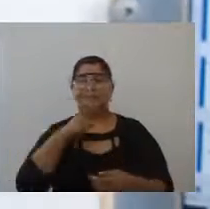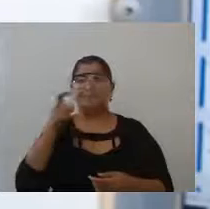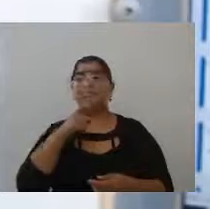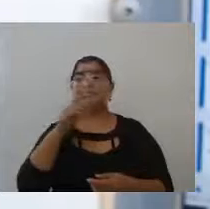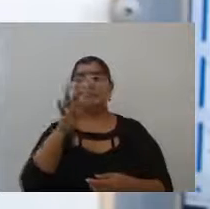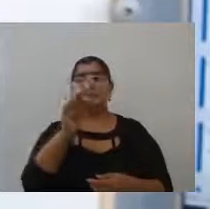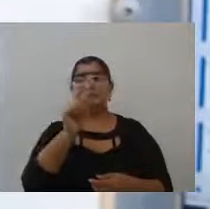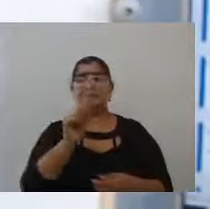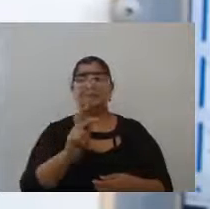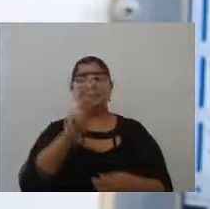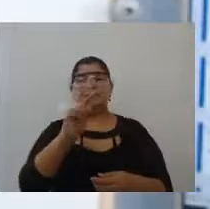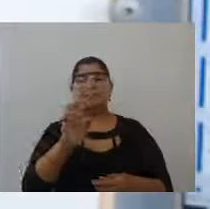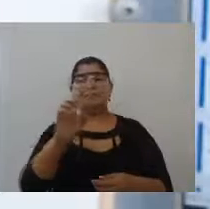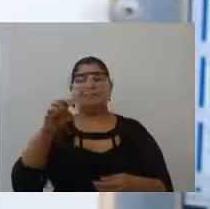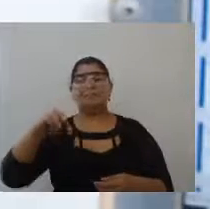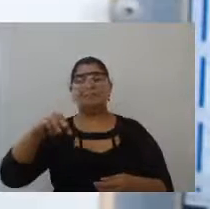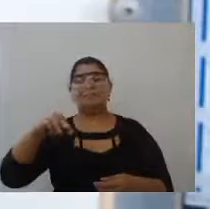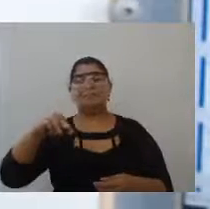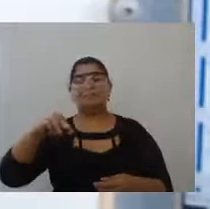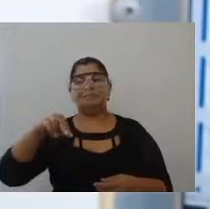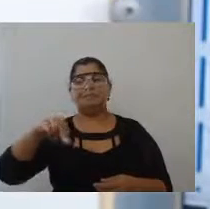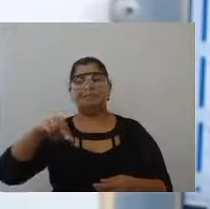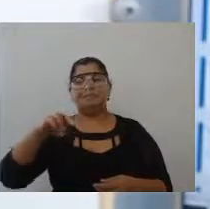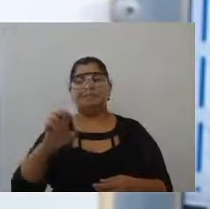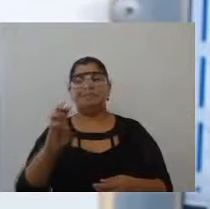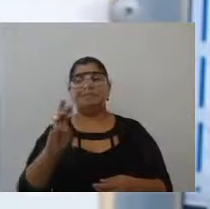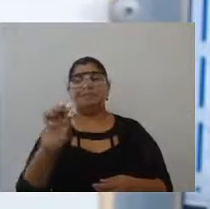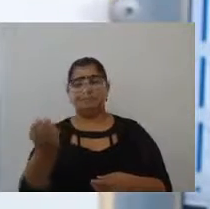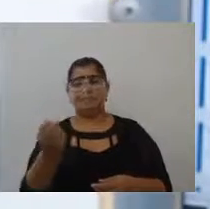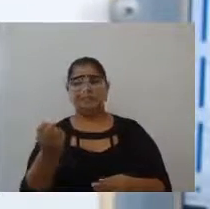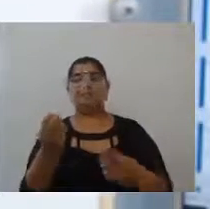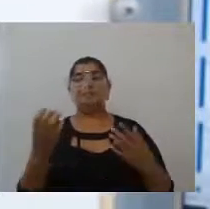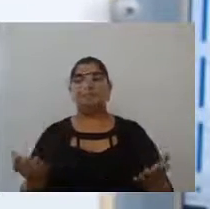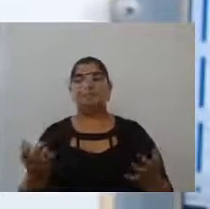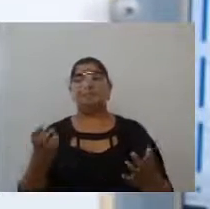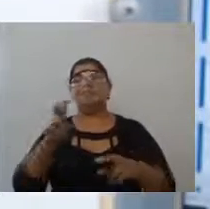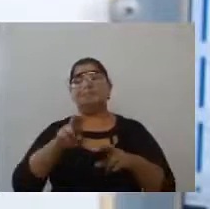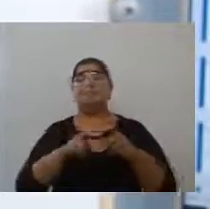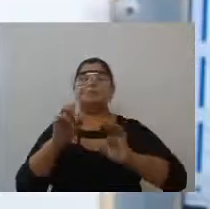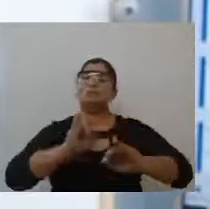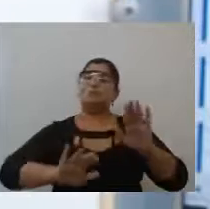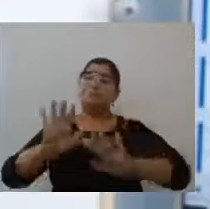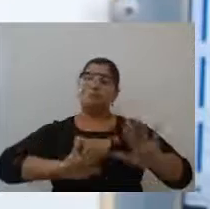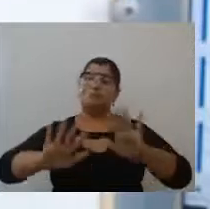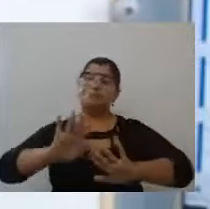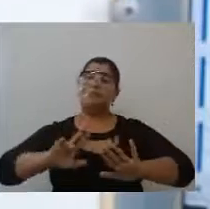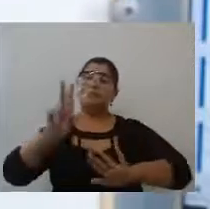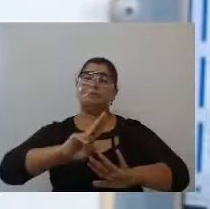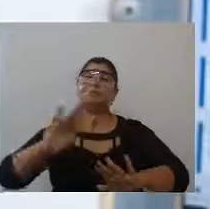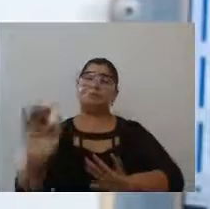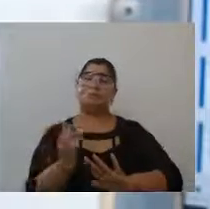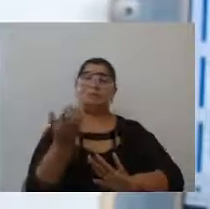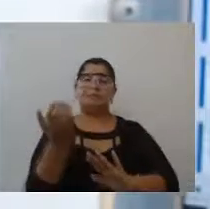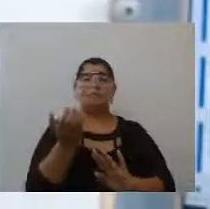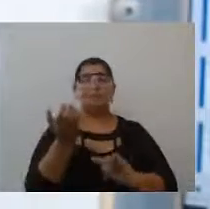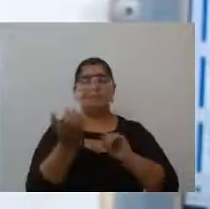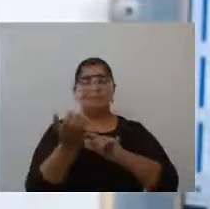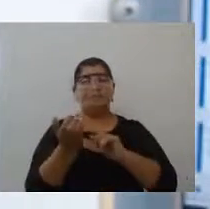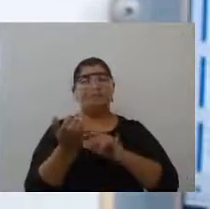do celular, uso das redes sociais de uma maneira geral. Eu estou falando do celular porque o smartphone hoje em dia é o